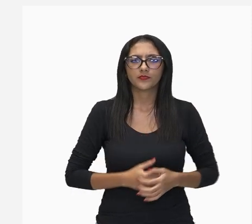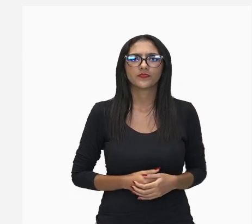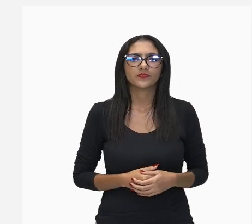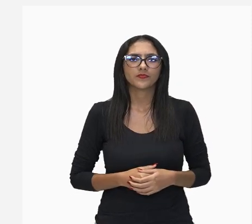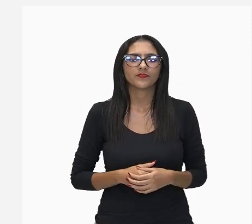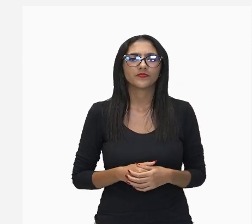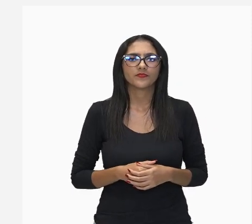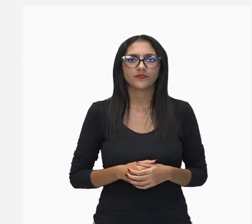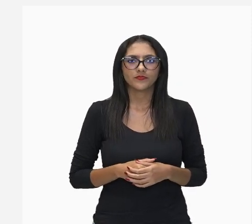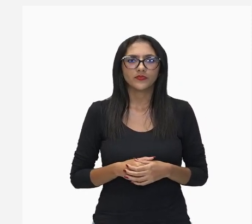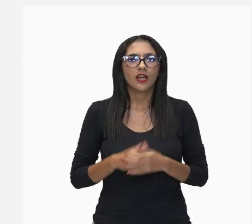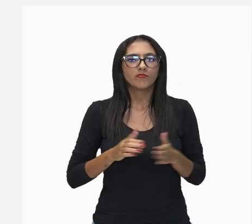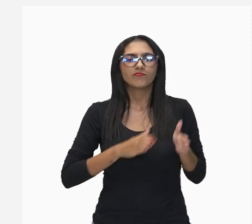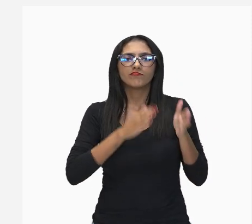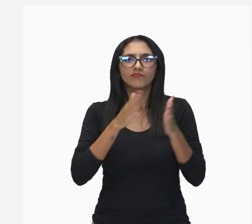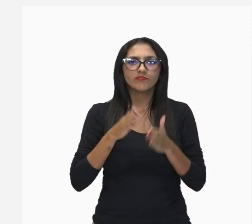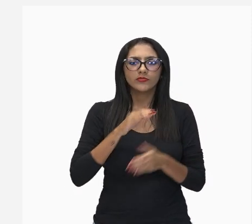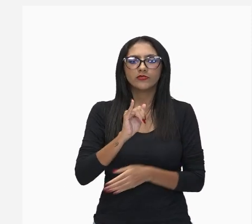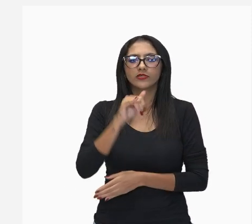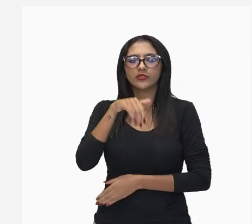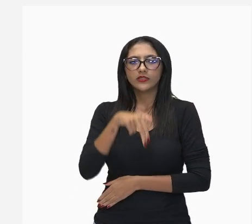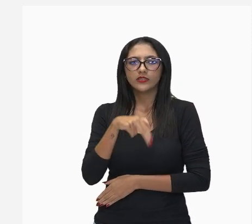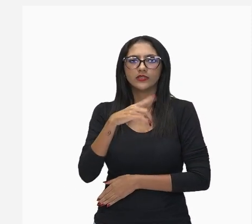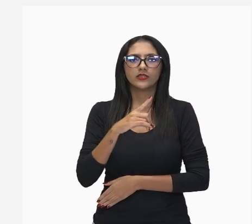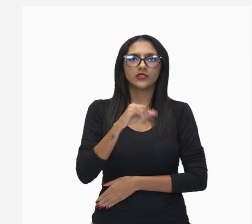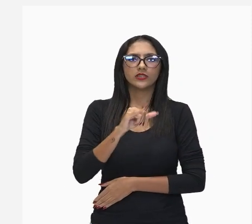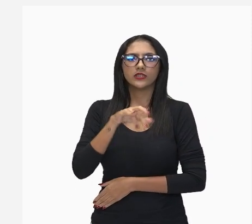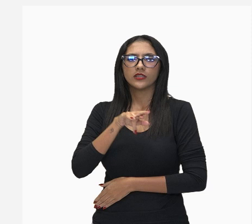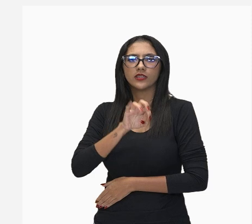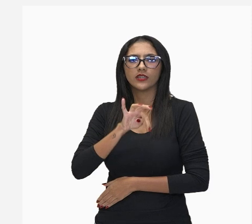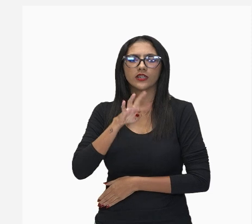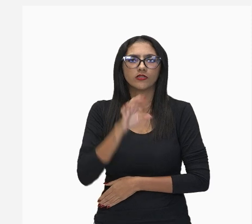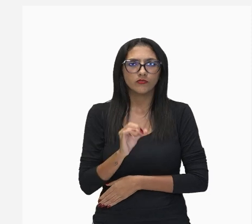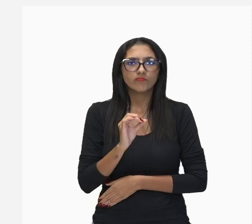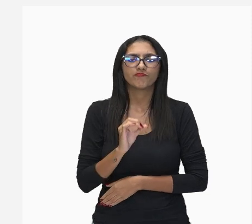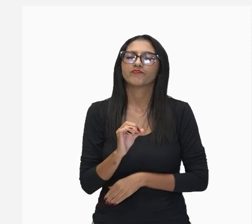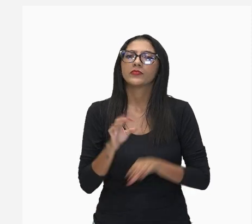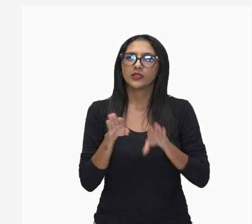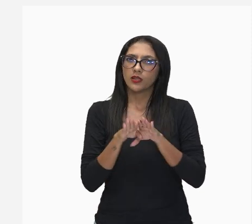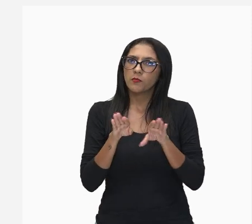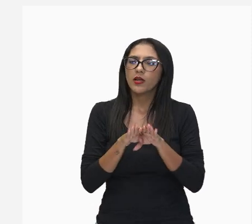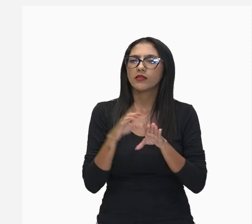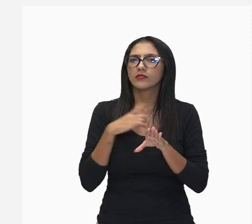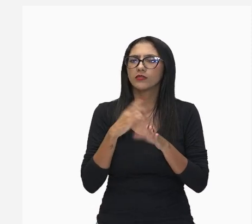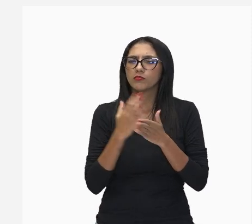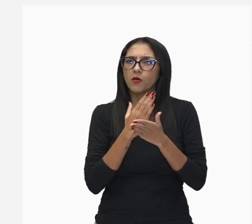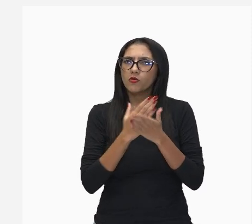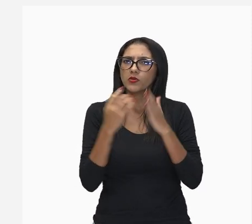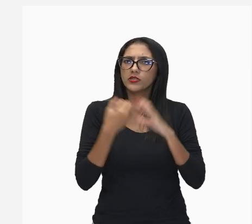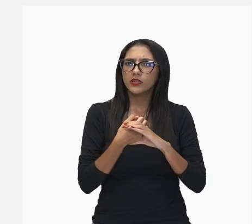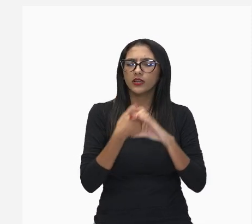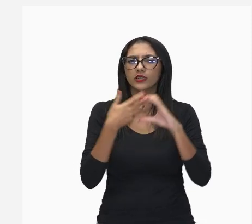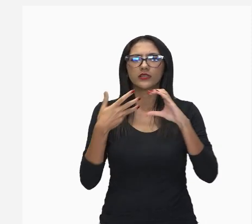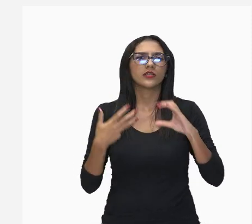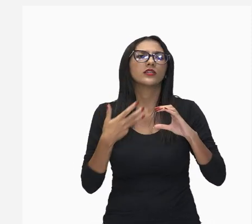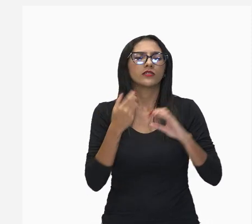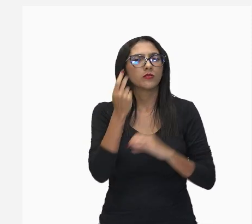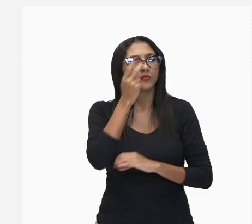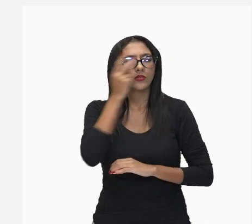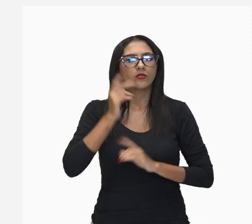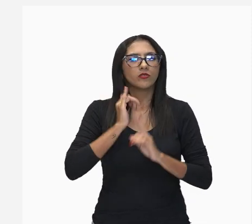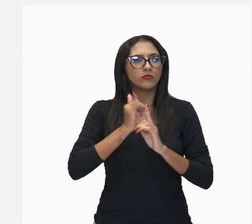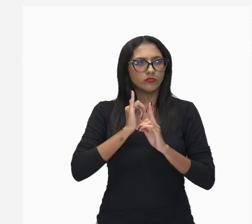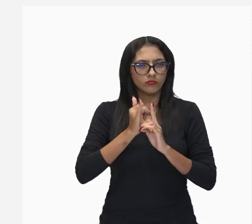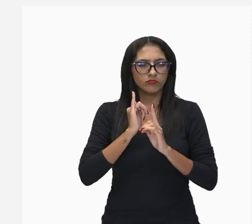falando. Quando nós temos o discurso indireto, o narrador também tem as marcas ali para evidenciar de que ele está falando algo que